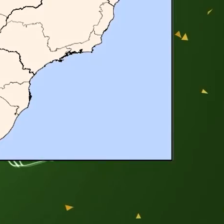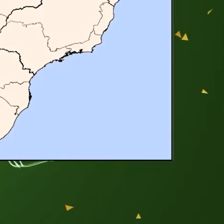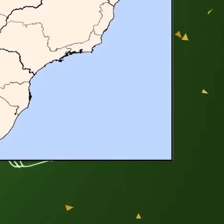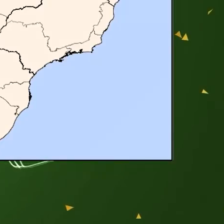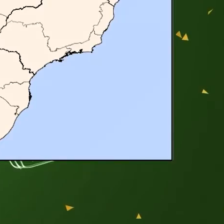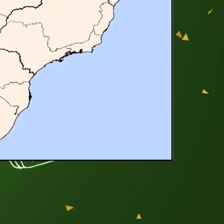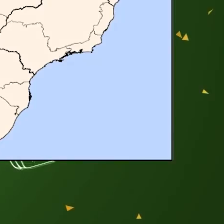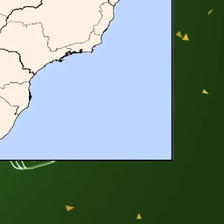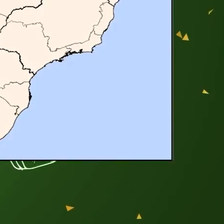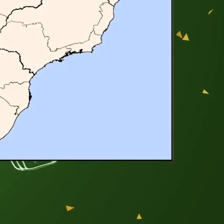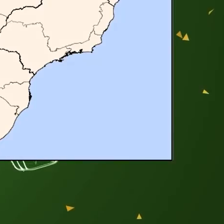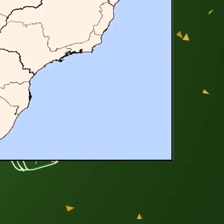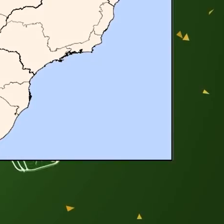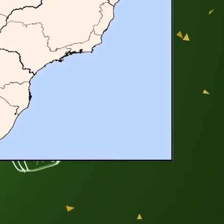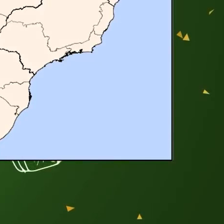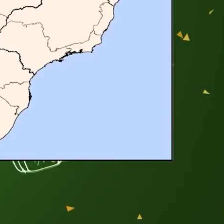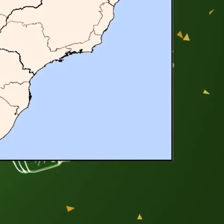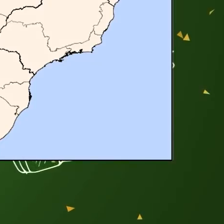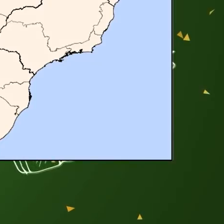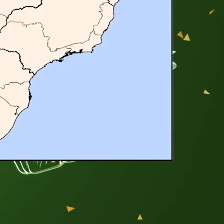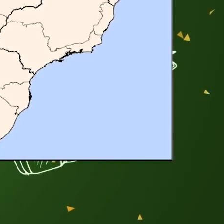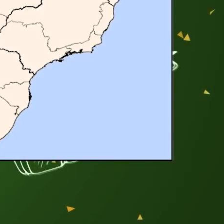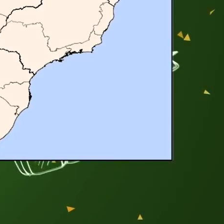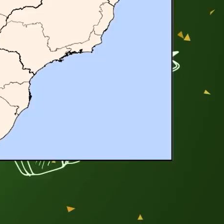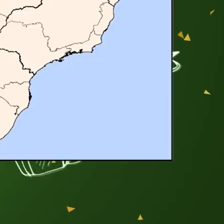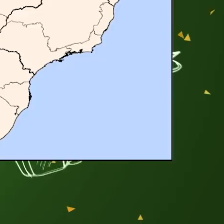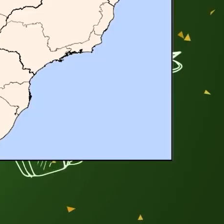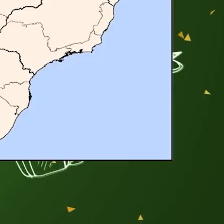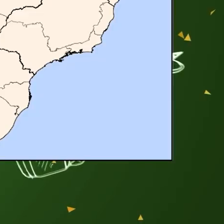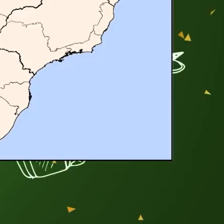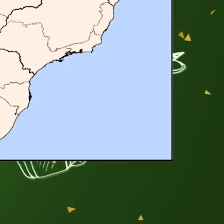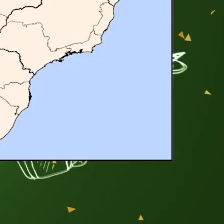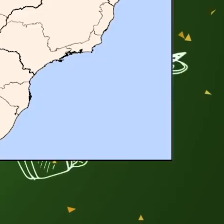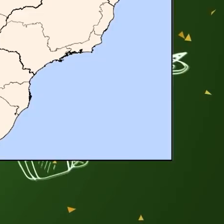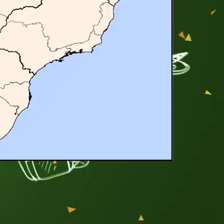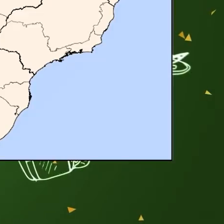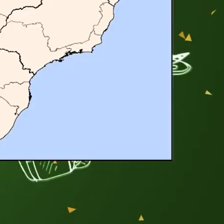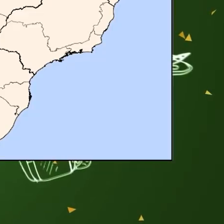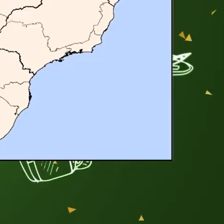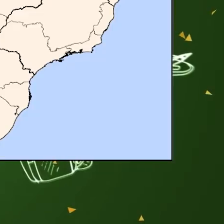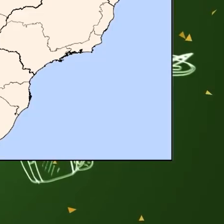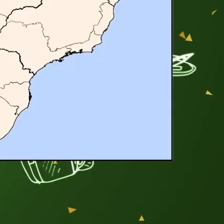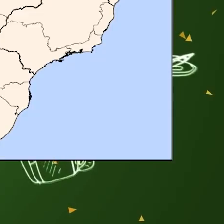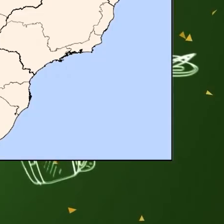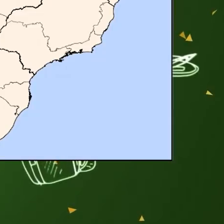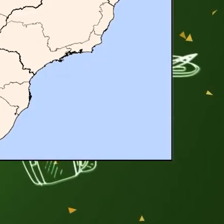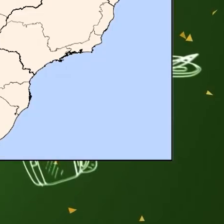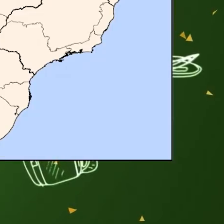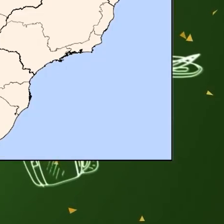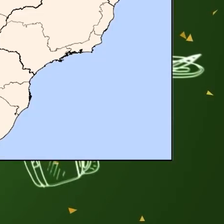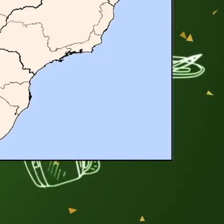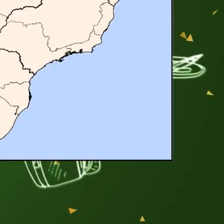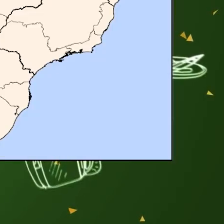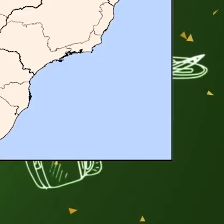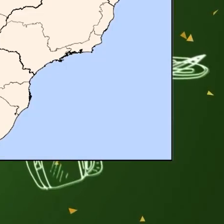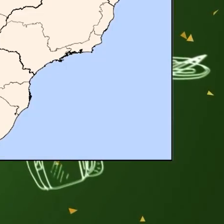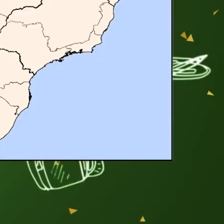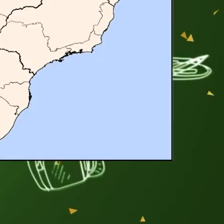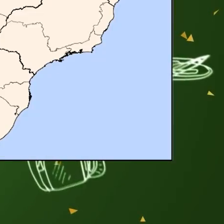Goiás. Isso mesmo, no estado de Goiás é onde se encontra o Distrito